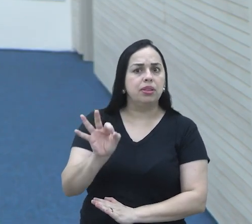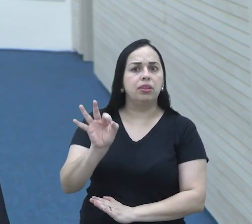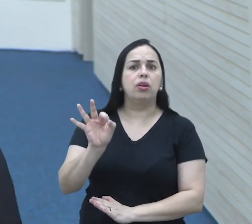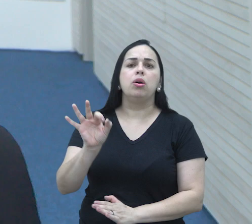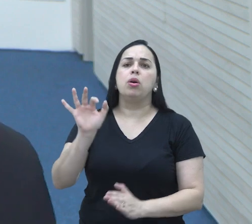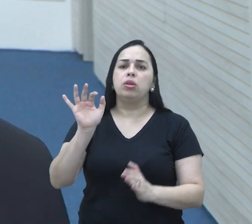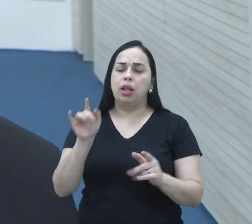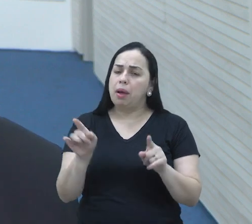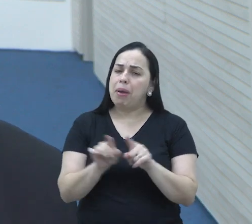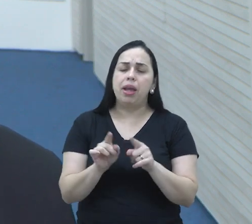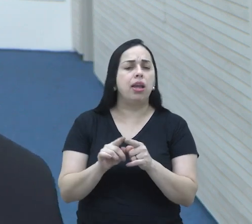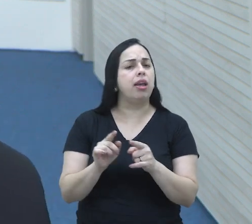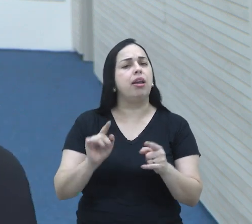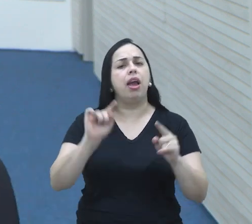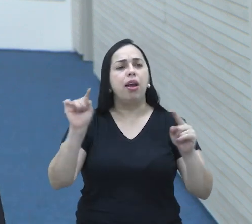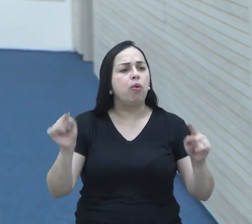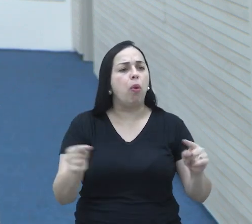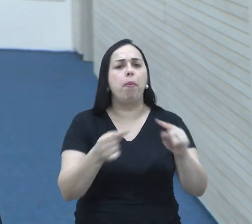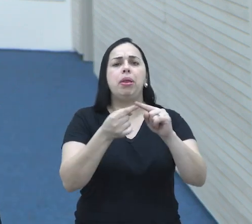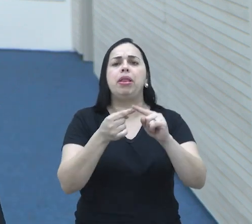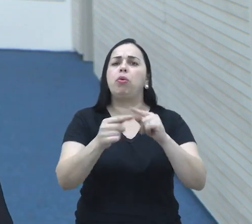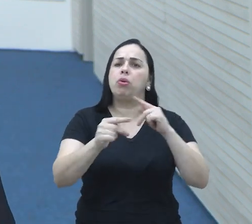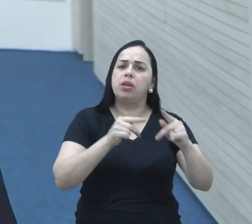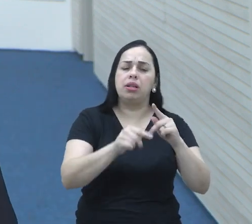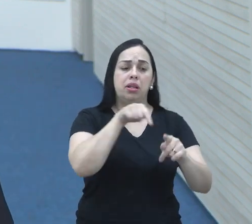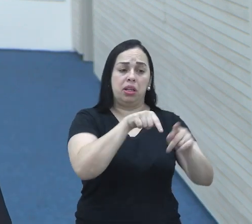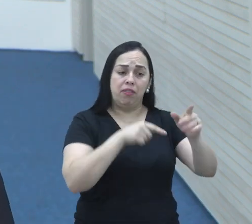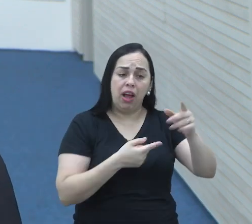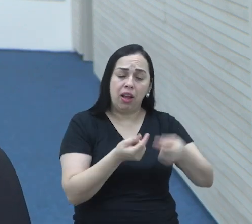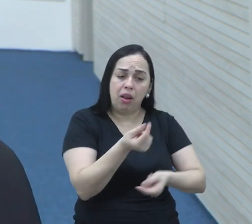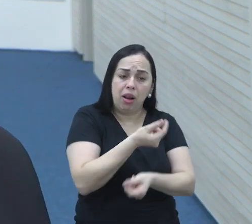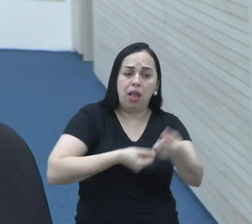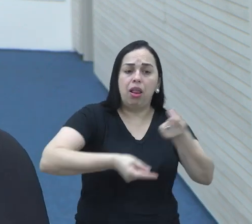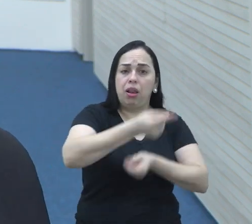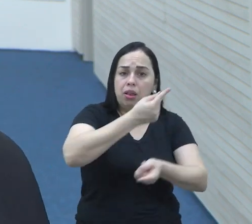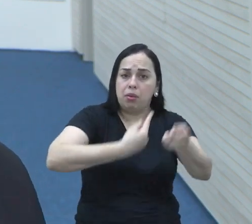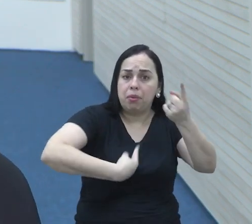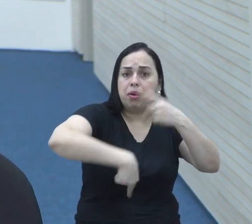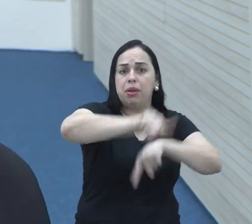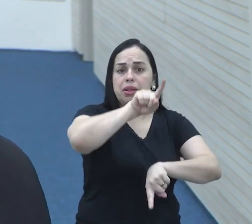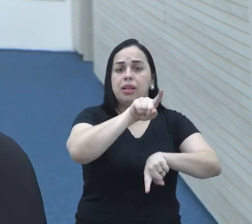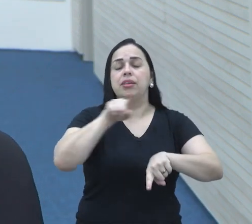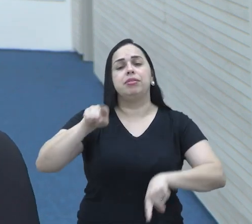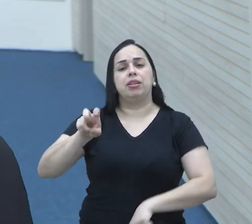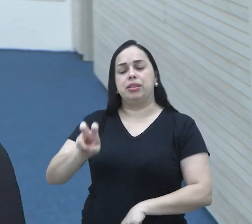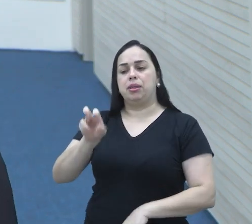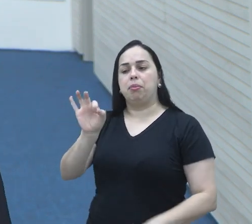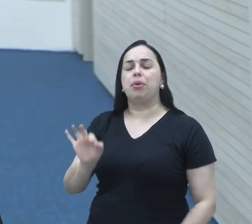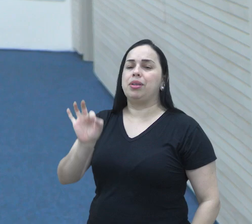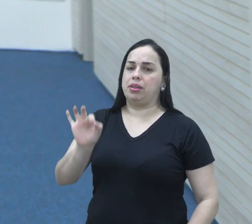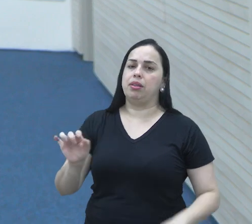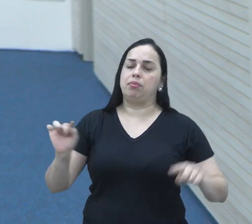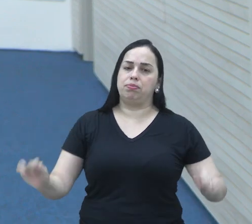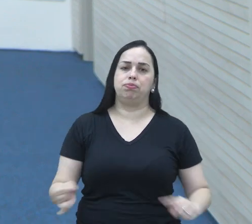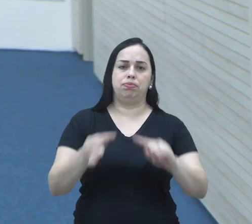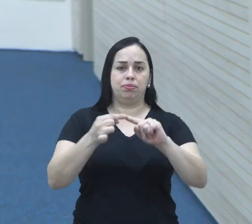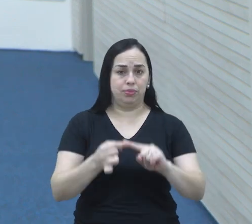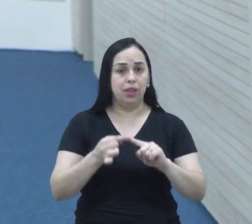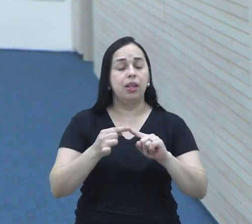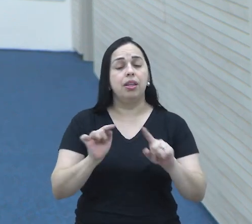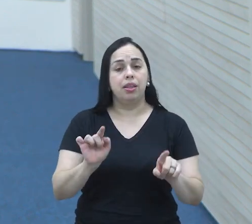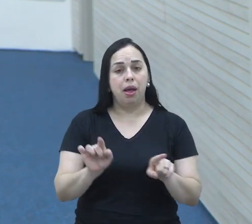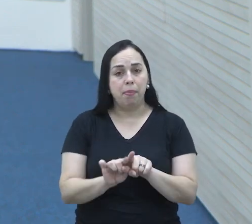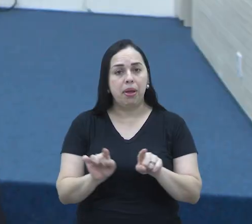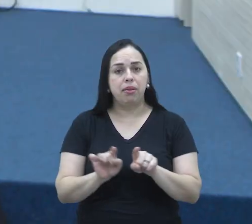de 5%, ele acompanha o crescimento da cidade. A cidade economicamente deverá, de acordo com esses índices, crescer 5%, então o nosso